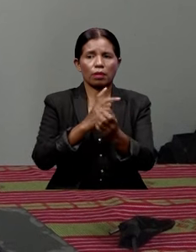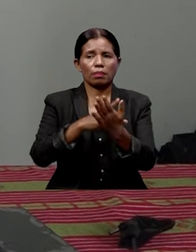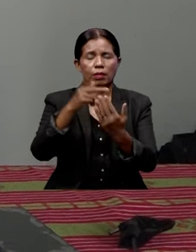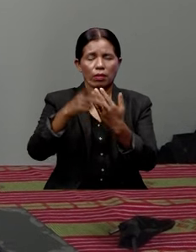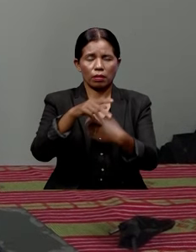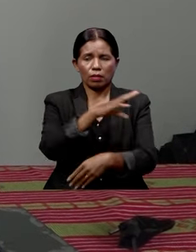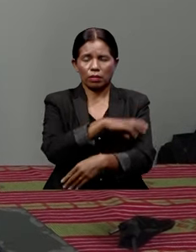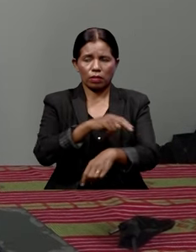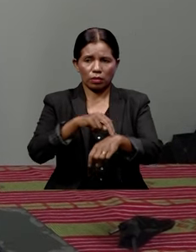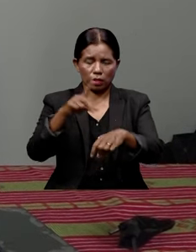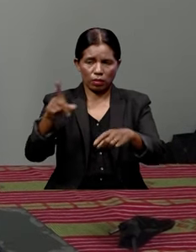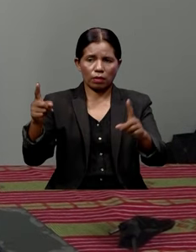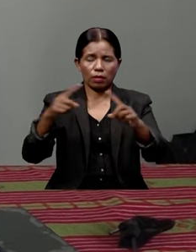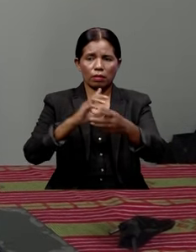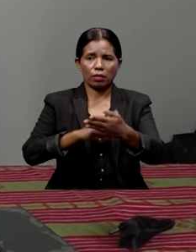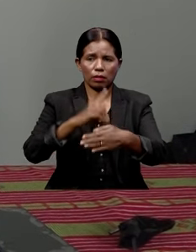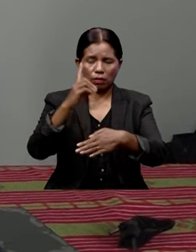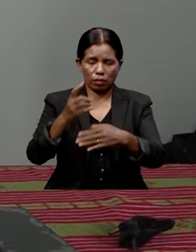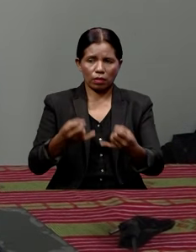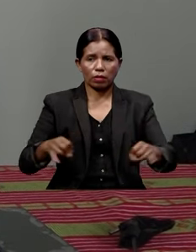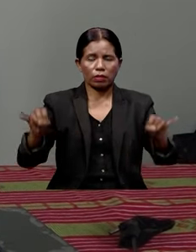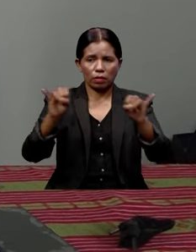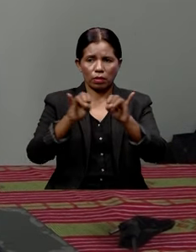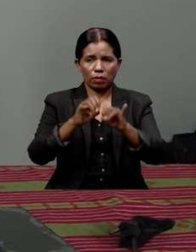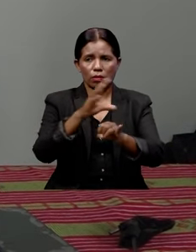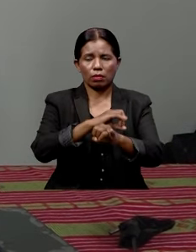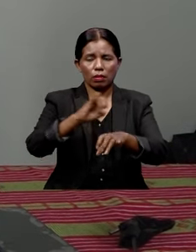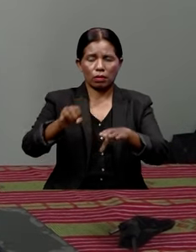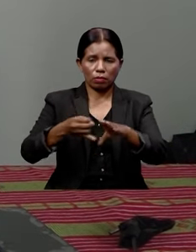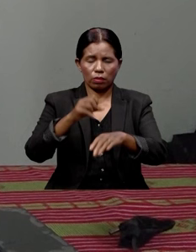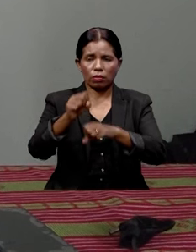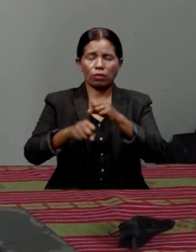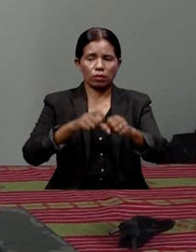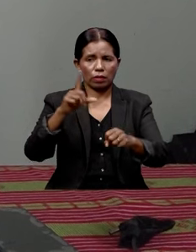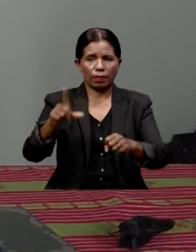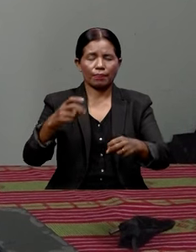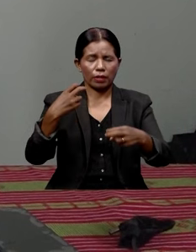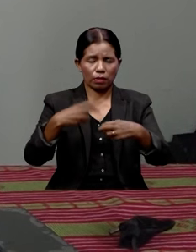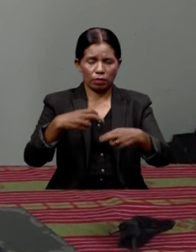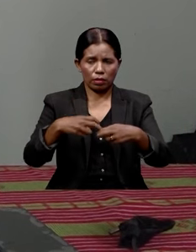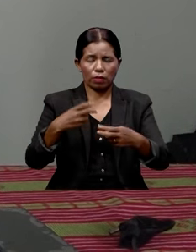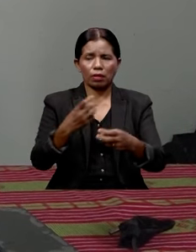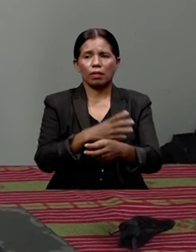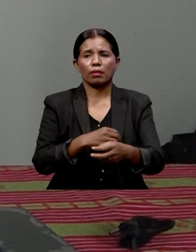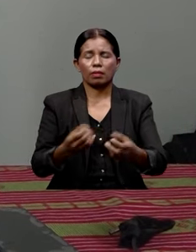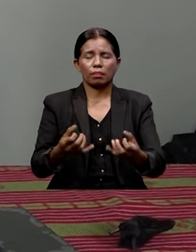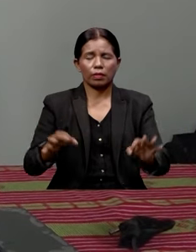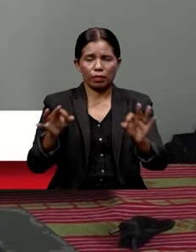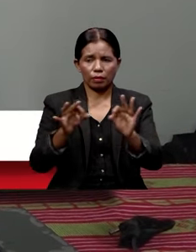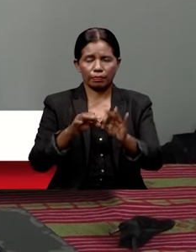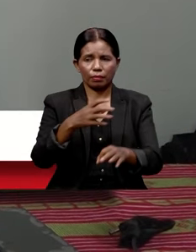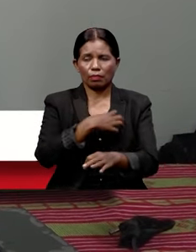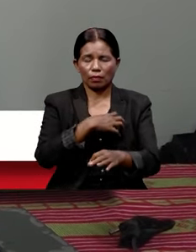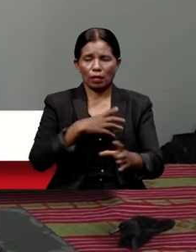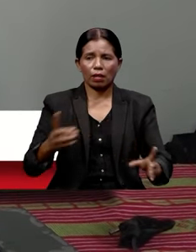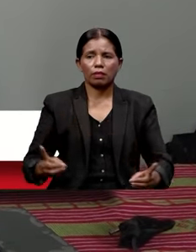Segurança Nacional, Desenvolvimento Institucional, no Inclusão Social. Desafio principal, neve PNTL,